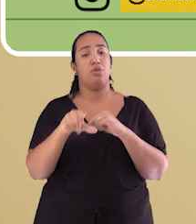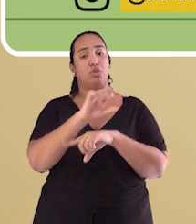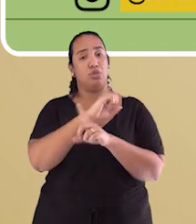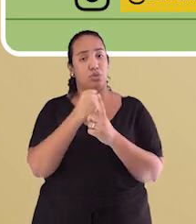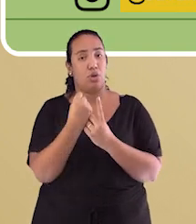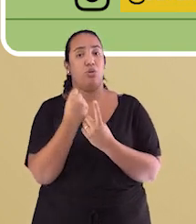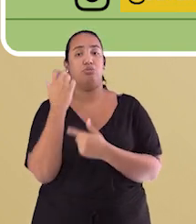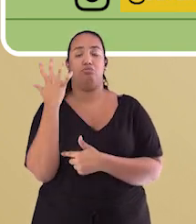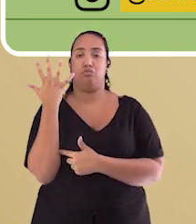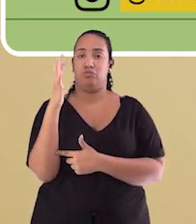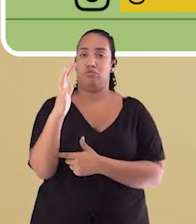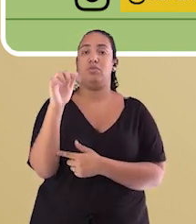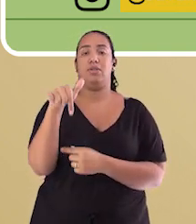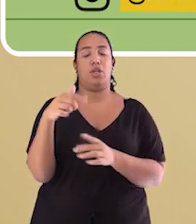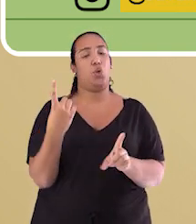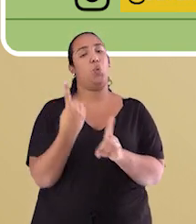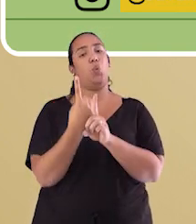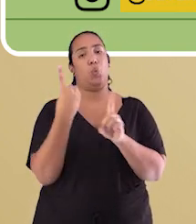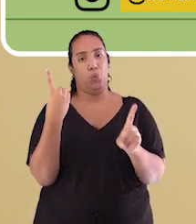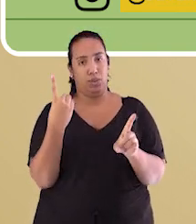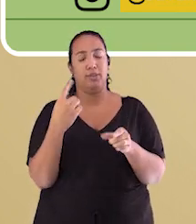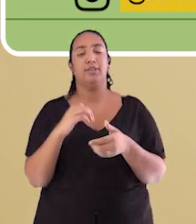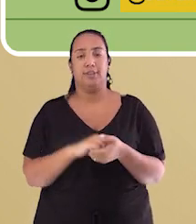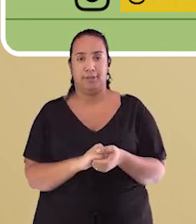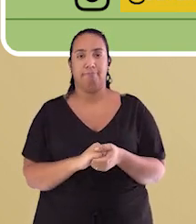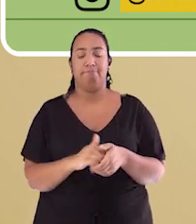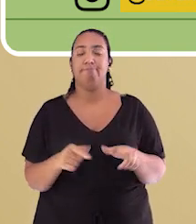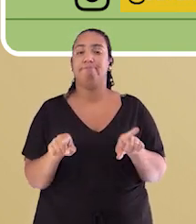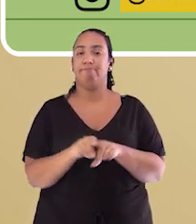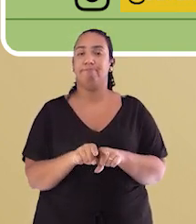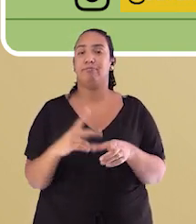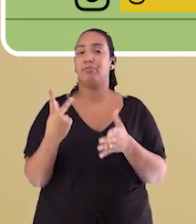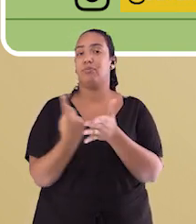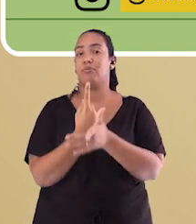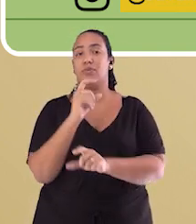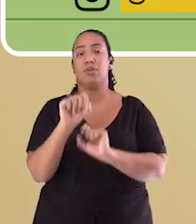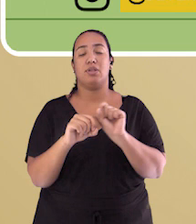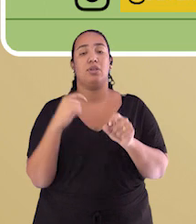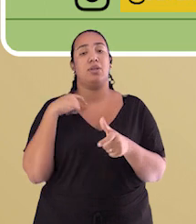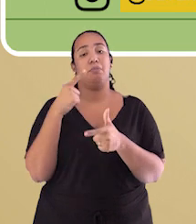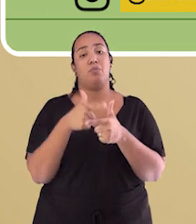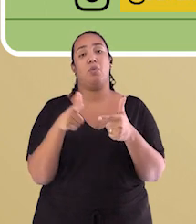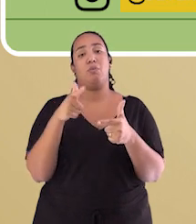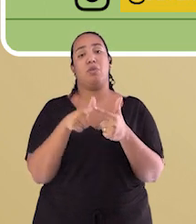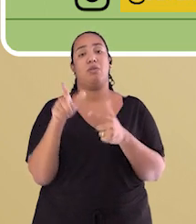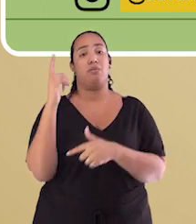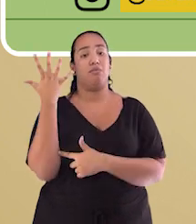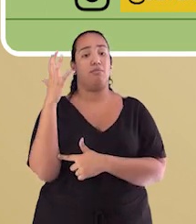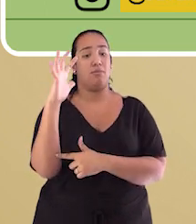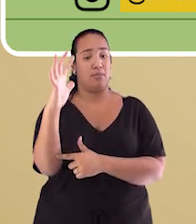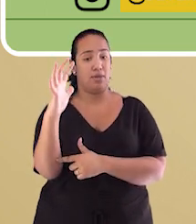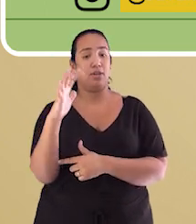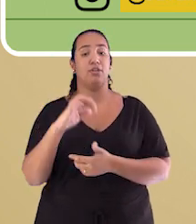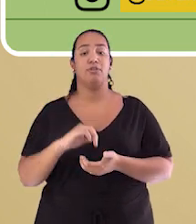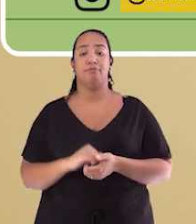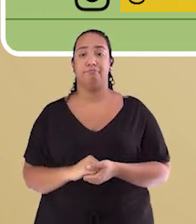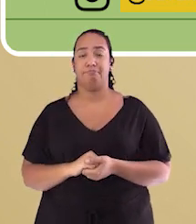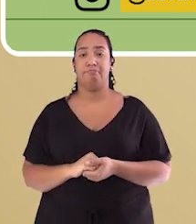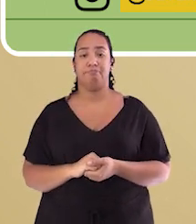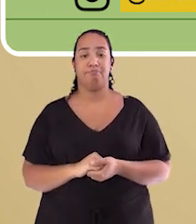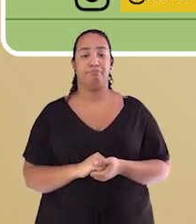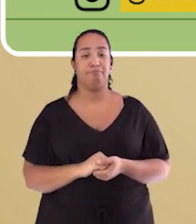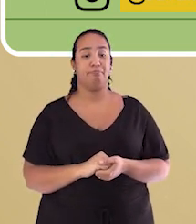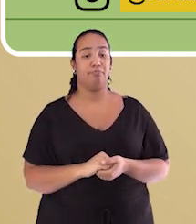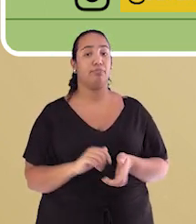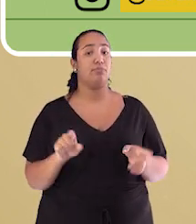questões socioambientais são muito presentes e causam diversos transtornos para o meio ambiente. Você